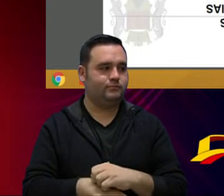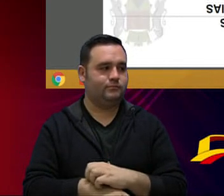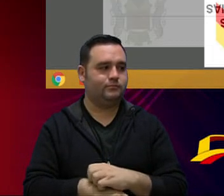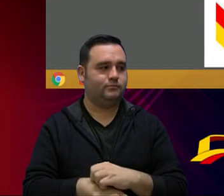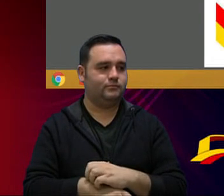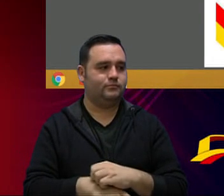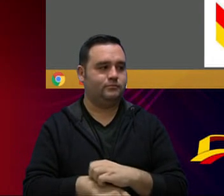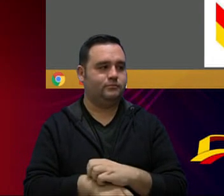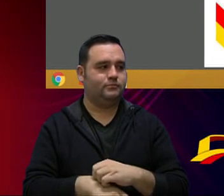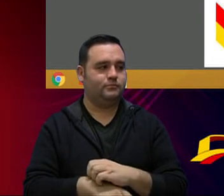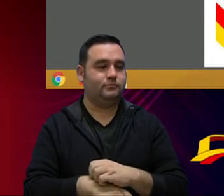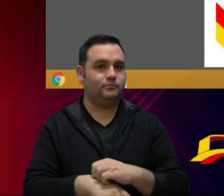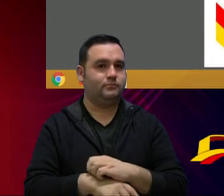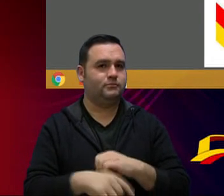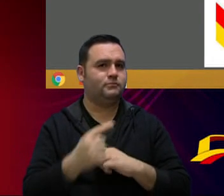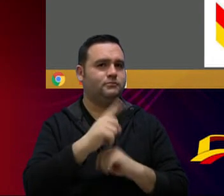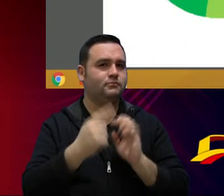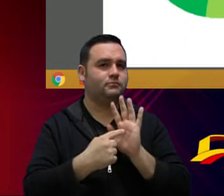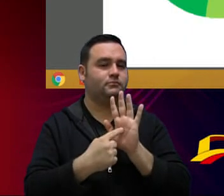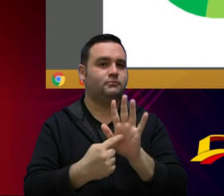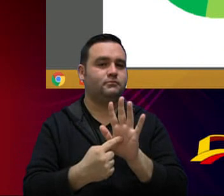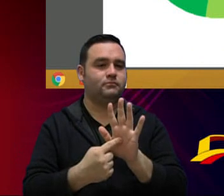e ele mostra